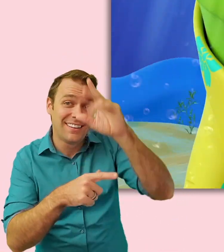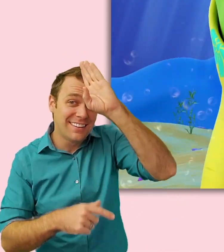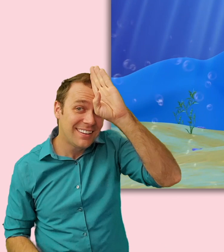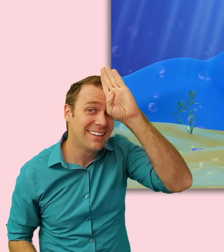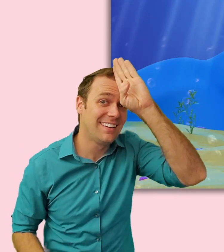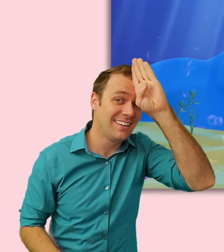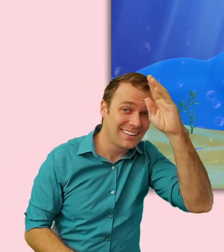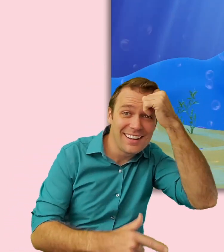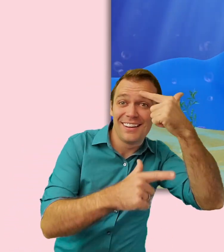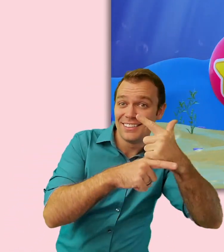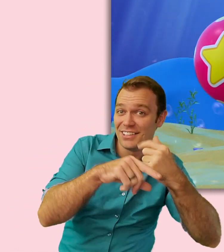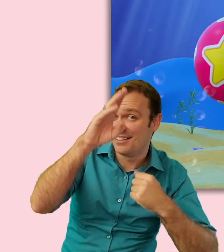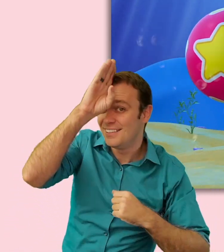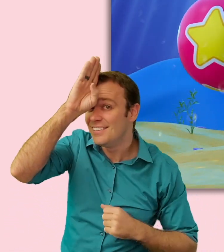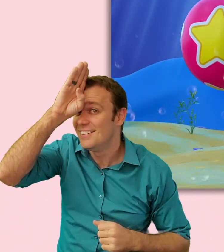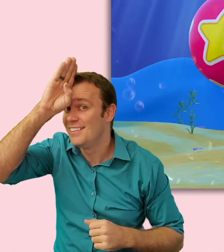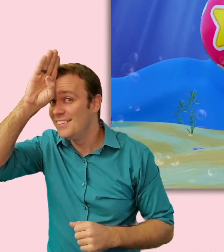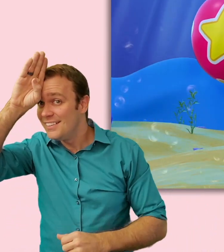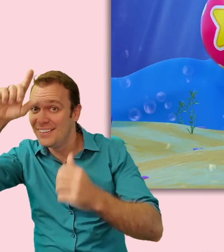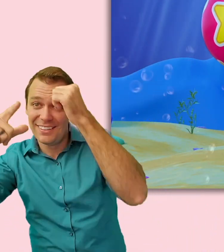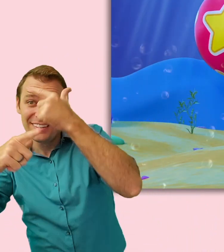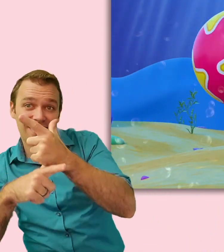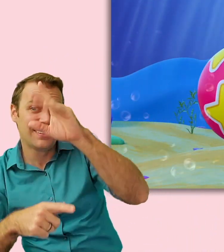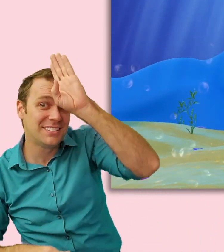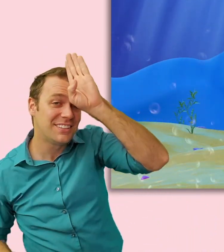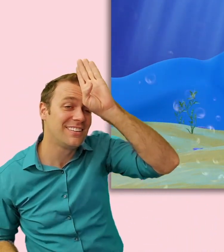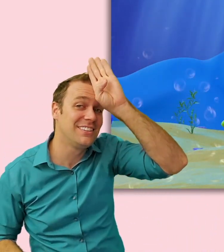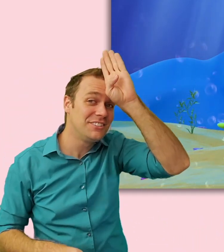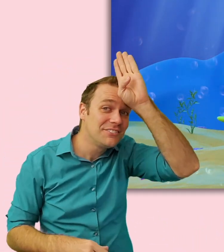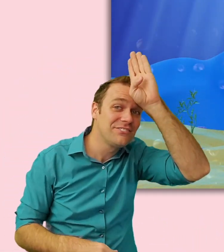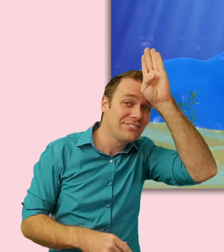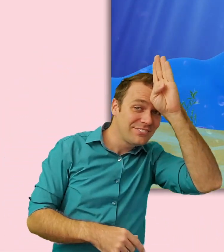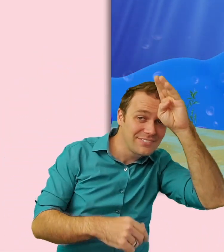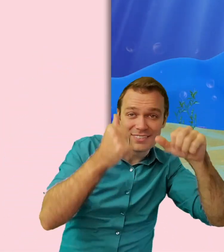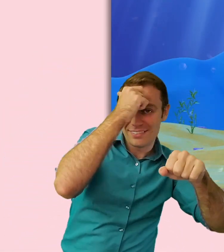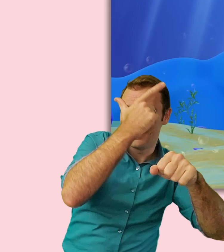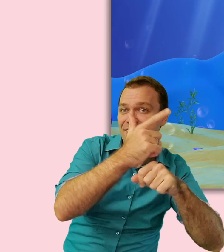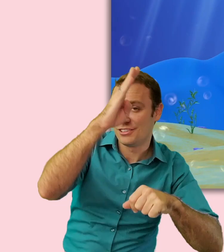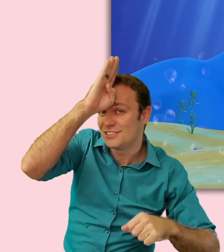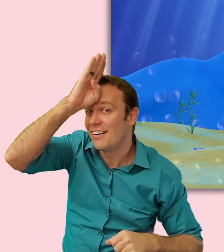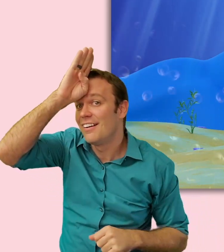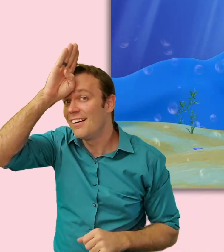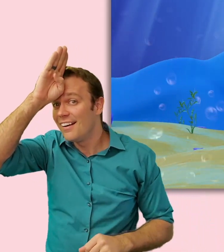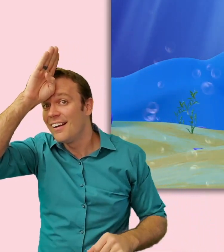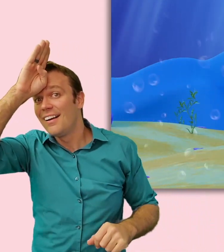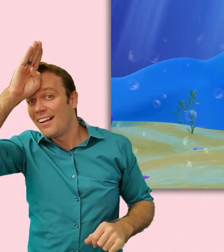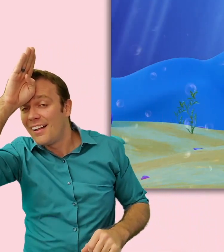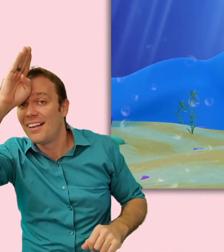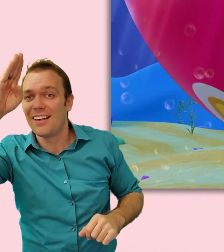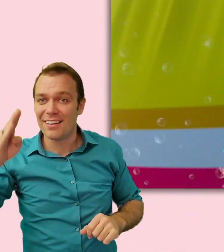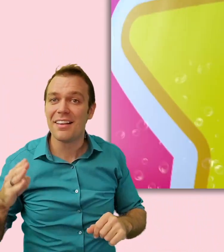Brother shark do do do do do. Brother shark do do do do do. Brother shark do do do do do. Brother